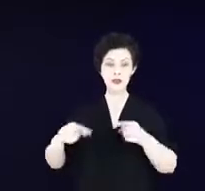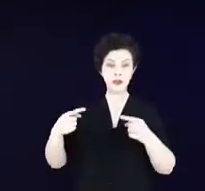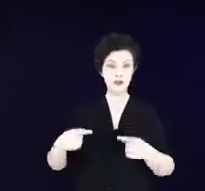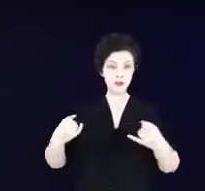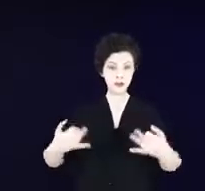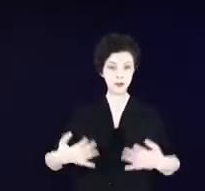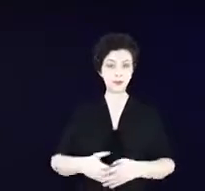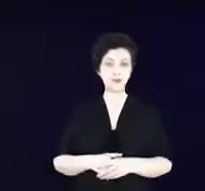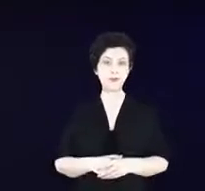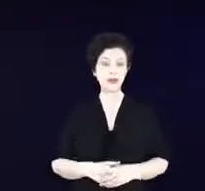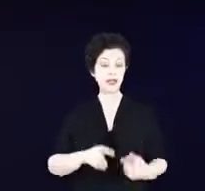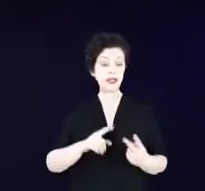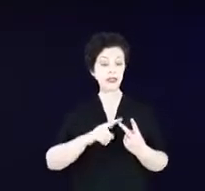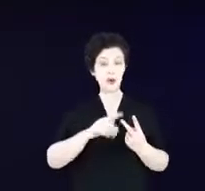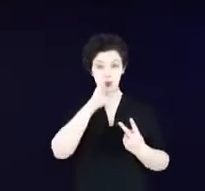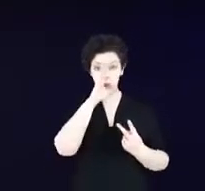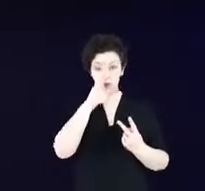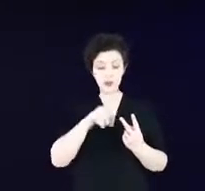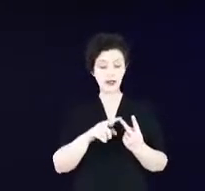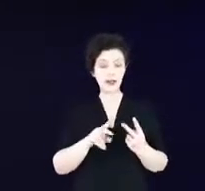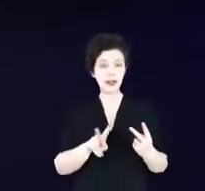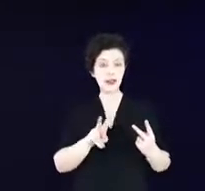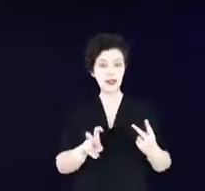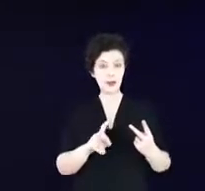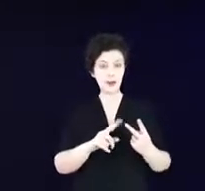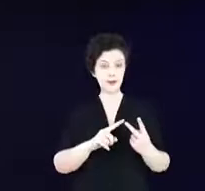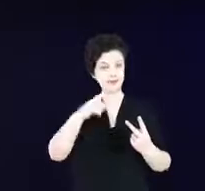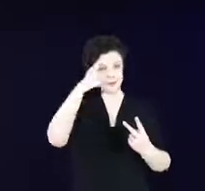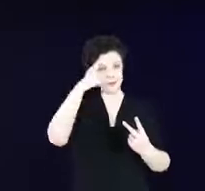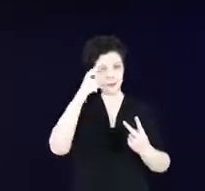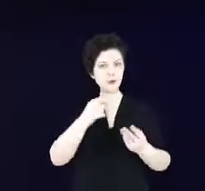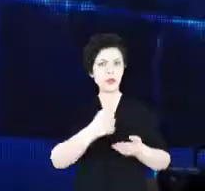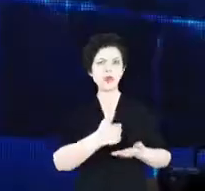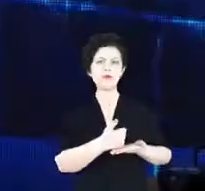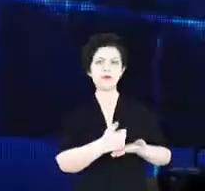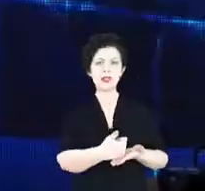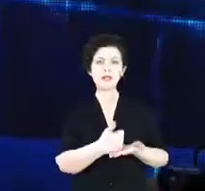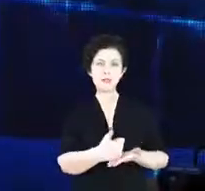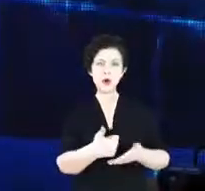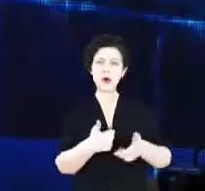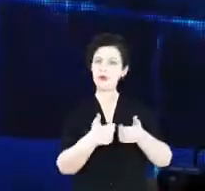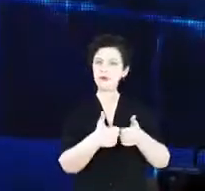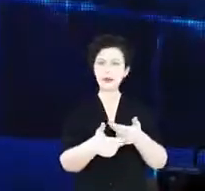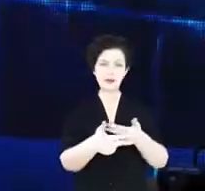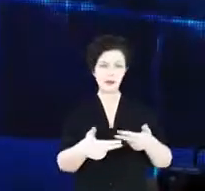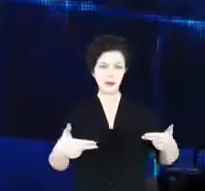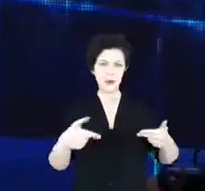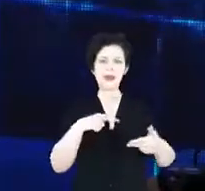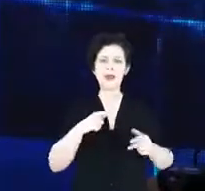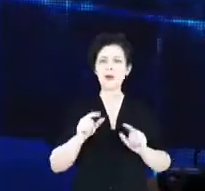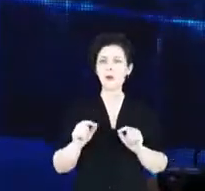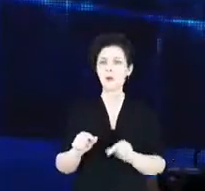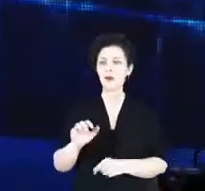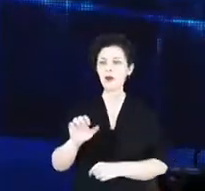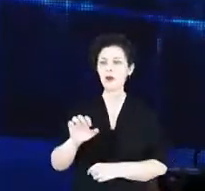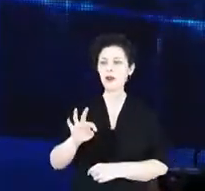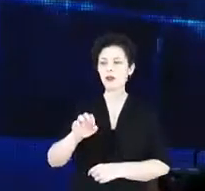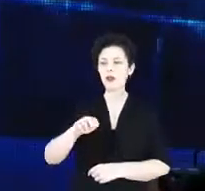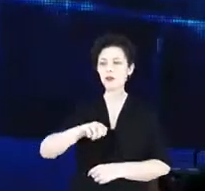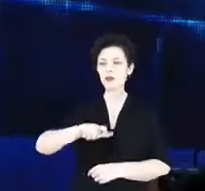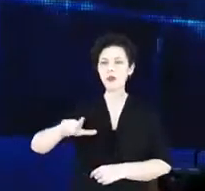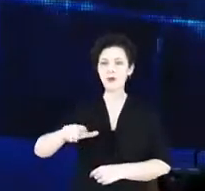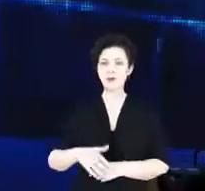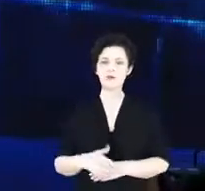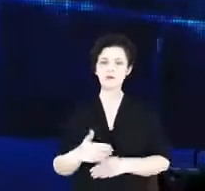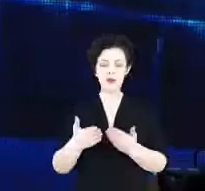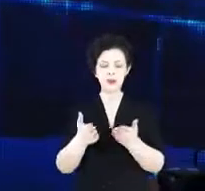segundo pilar, no segundo tema, pensando no tema de transportes, aí acho que aqui a gente tem a questão do etanol, mas o caminho está um pouco mais